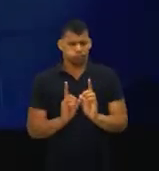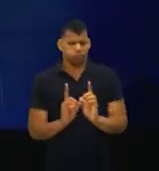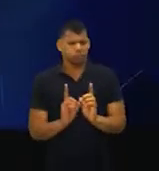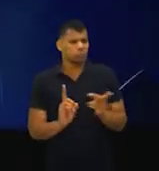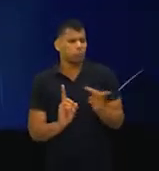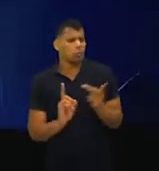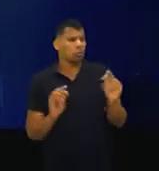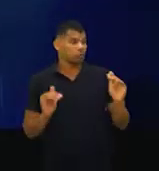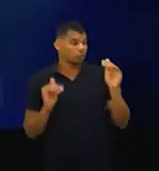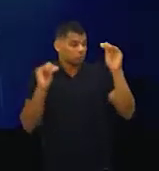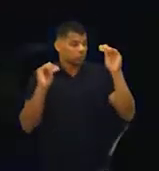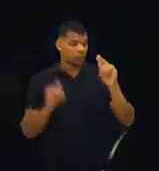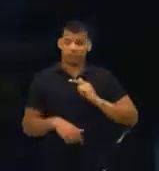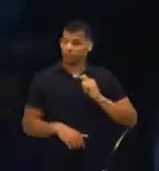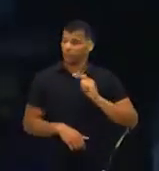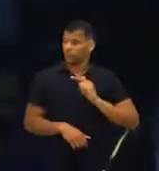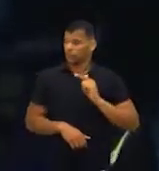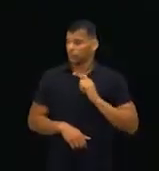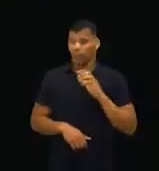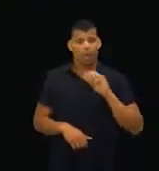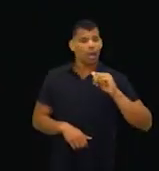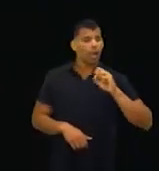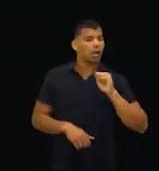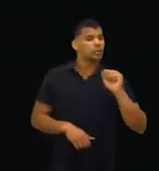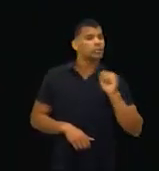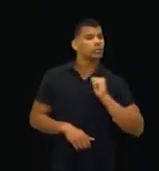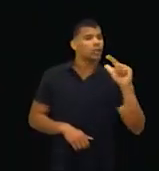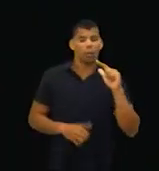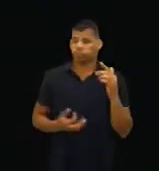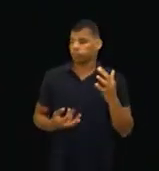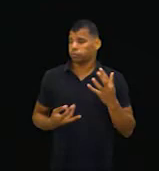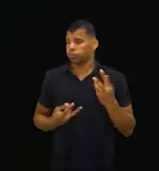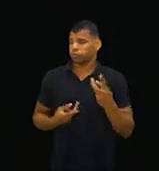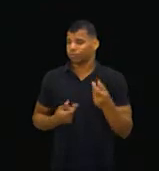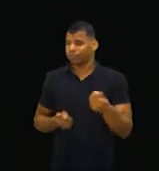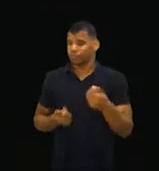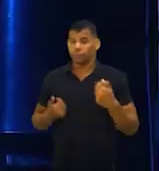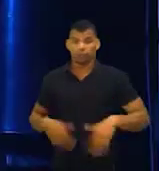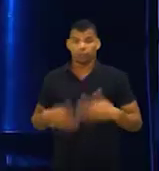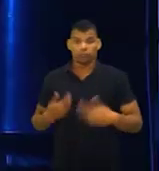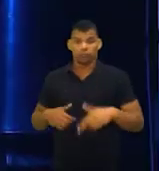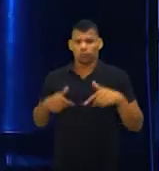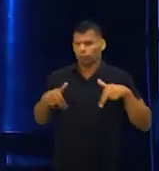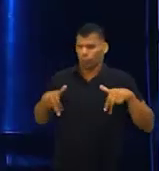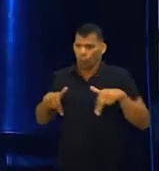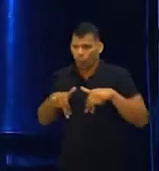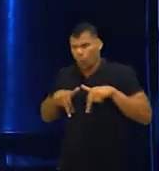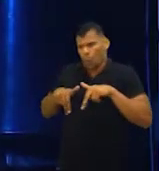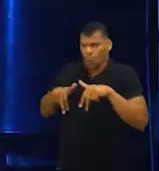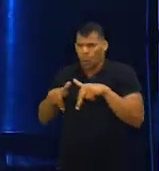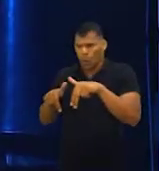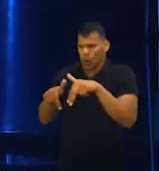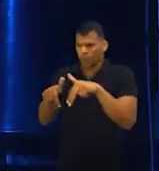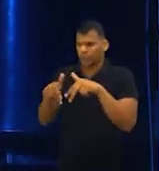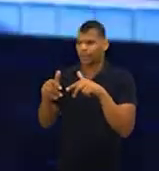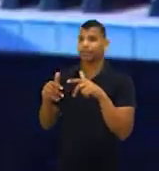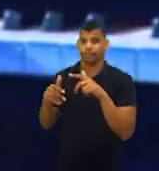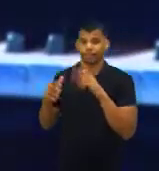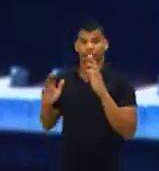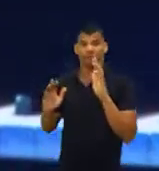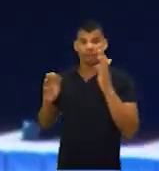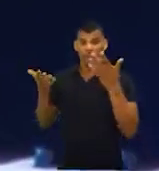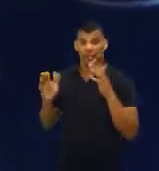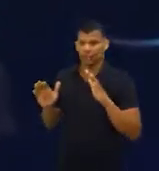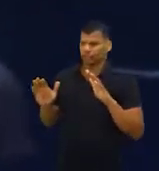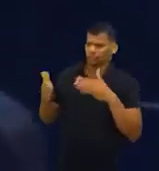o casal 20 daqui. Mas foram barrados no baile, tratados como maus elementos.